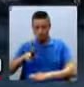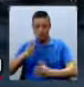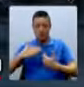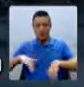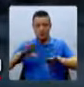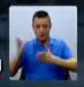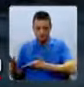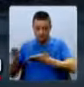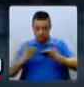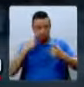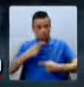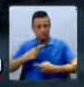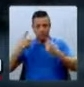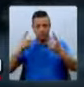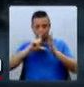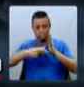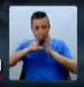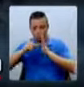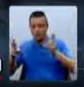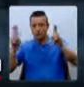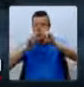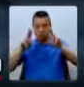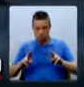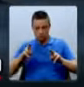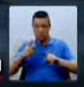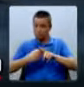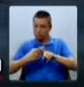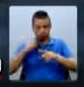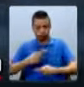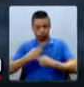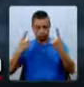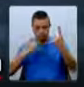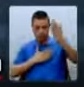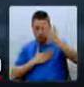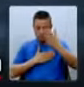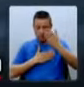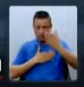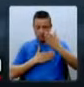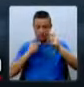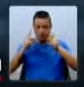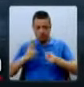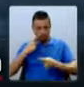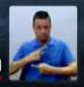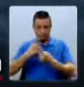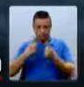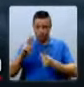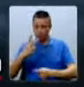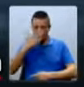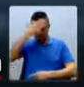pela apresentação ao público de projetos internacionais de relevo. Guidance arranca com a estreia de Nostos e pela frente tem duas